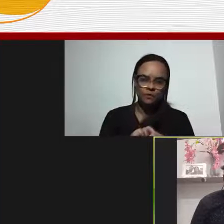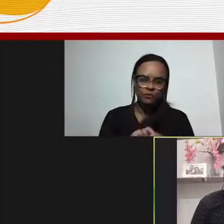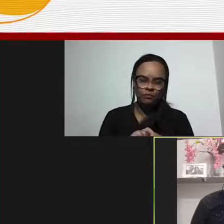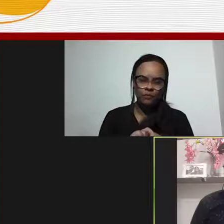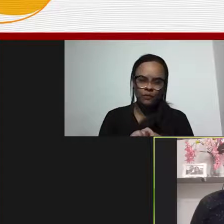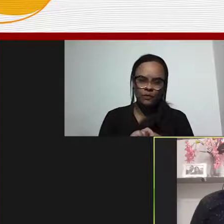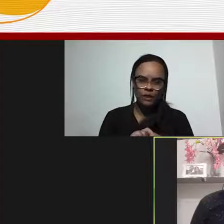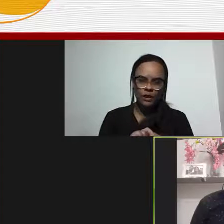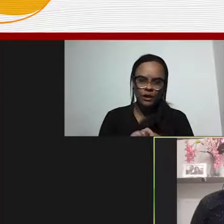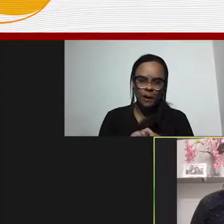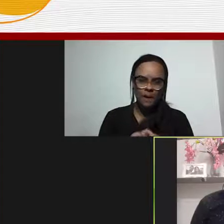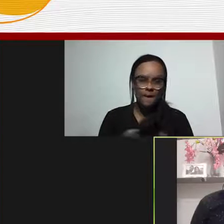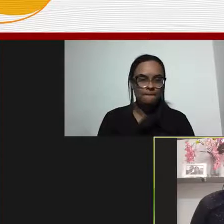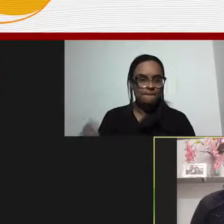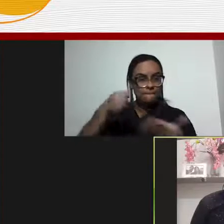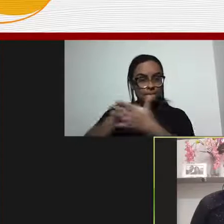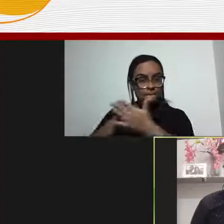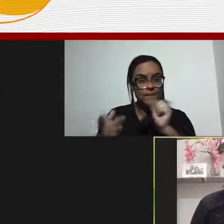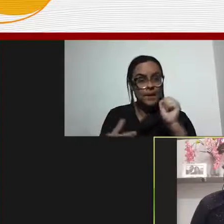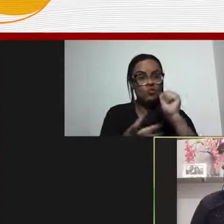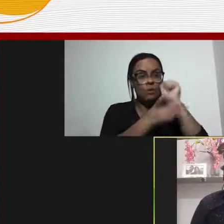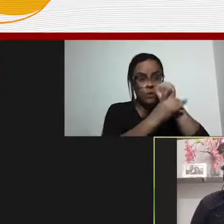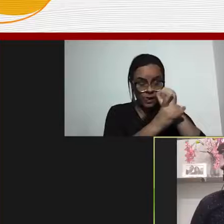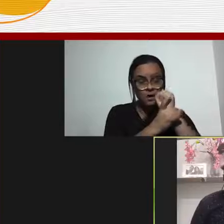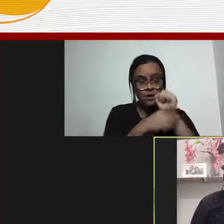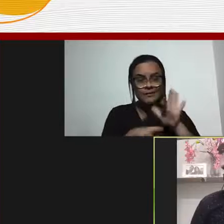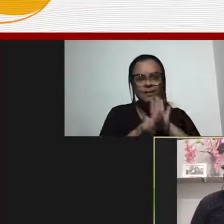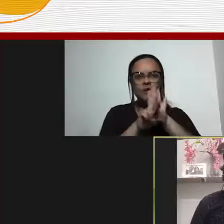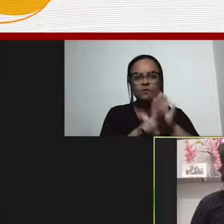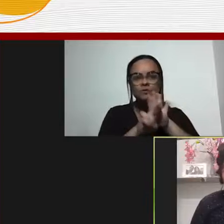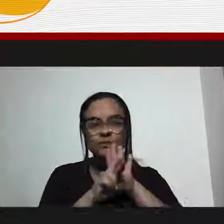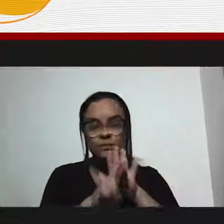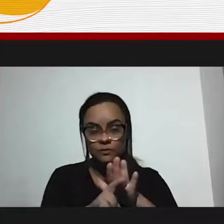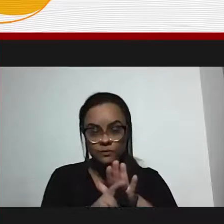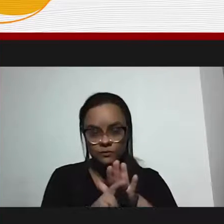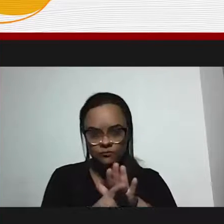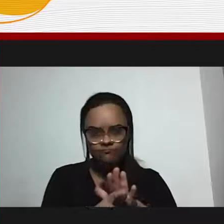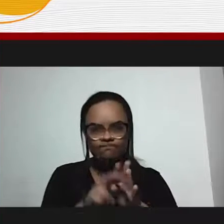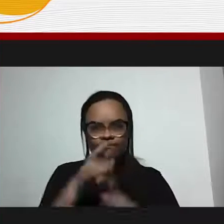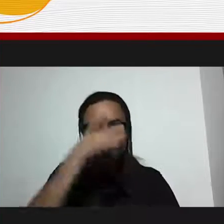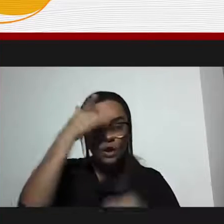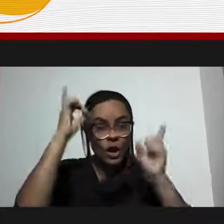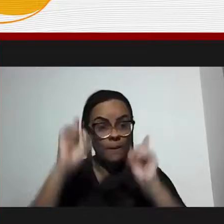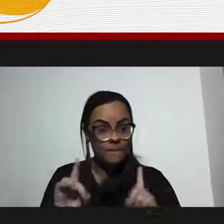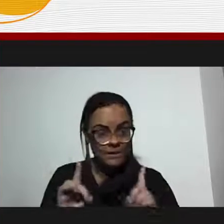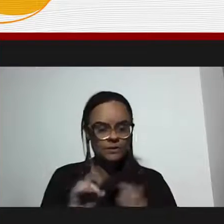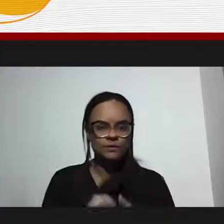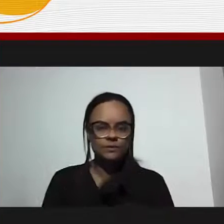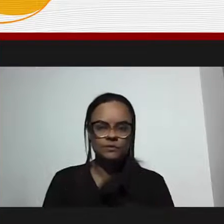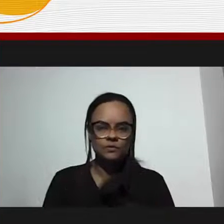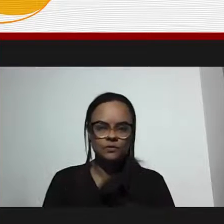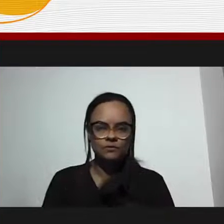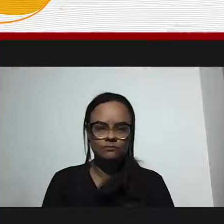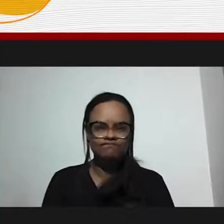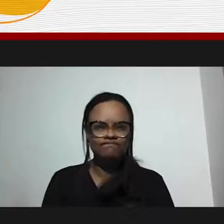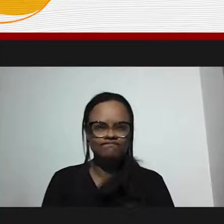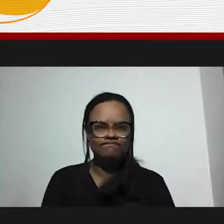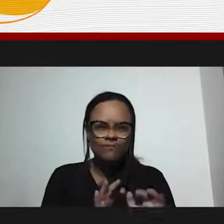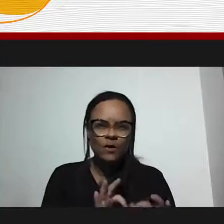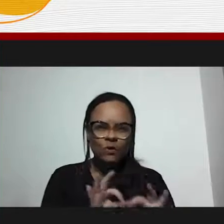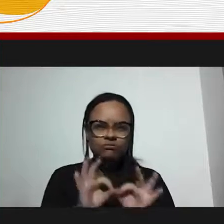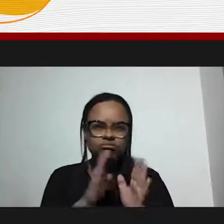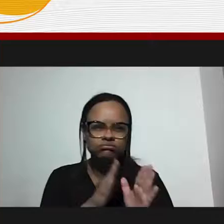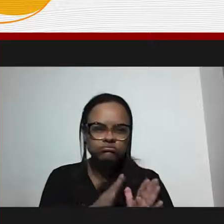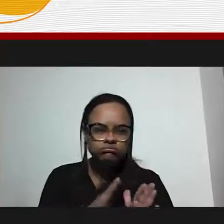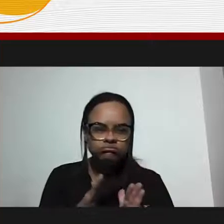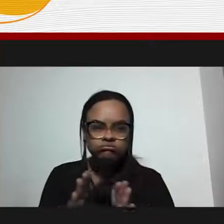a legitimidade na representação das pessoas com deficiência. Durante muito tempo, a